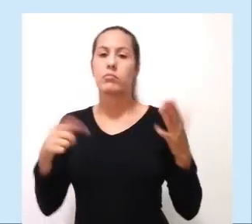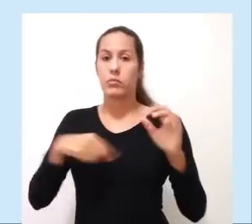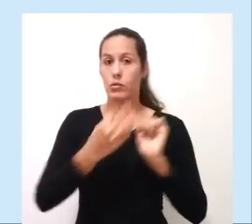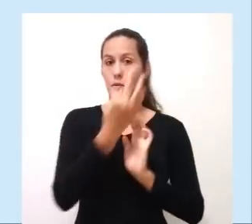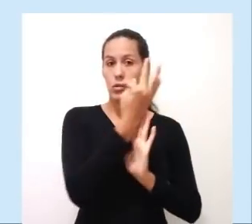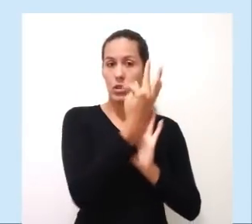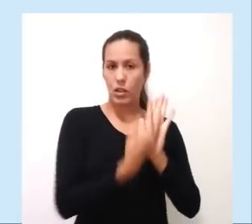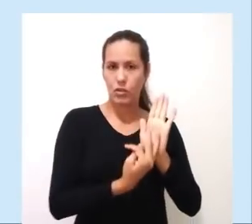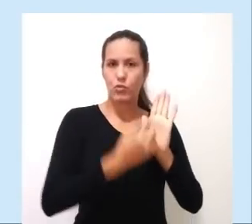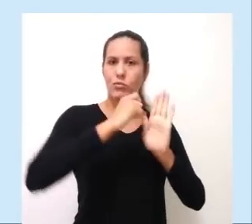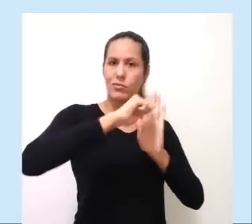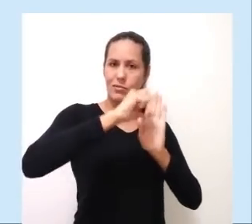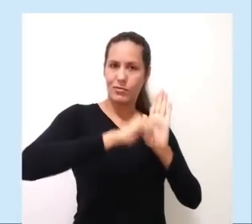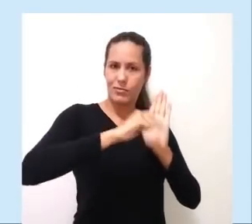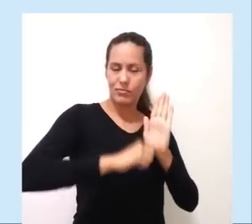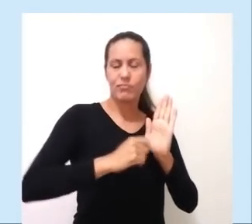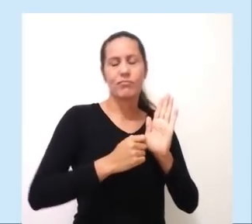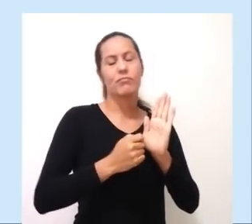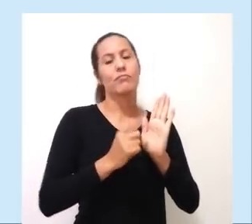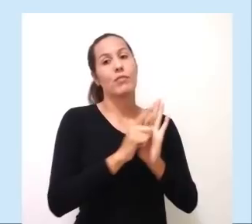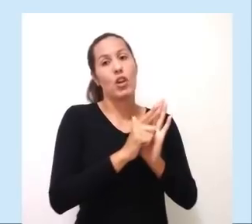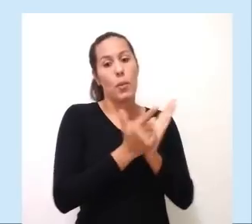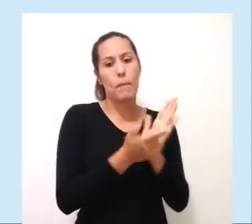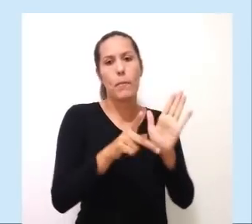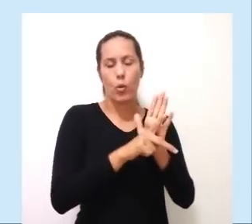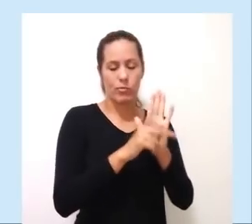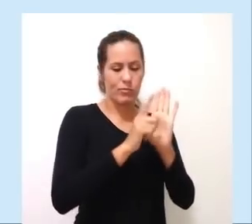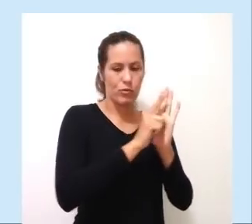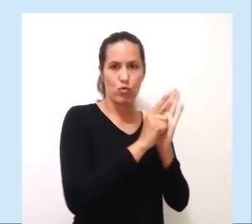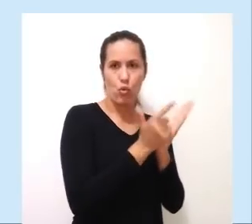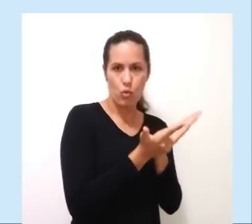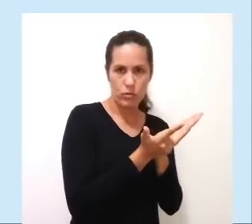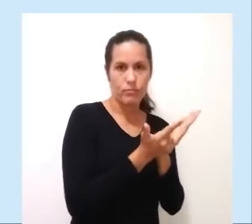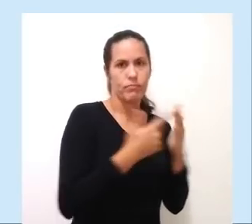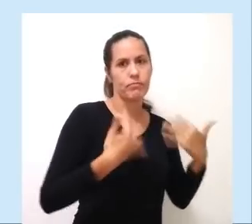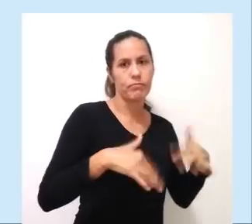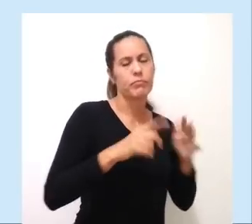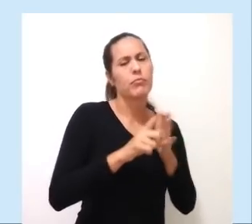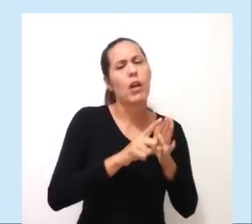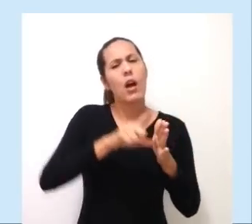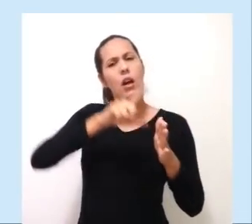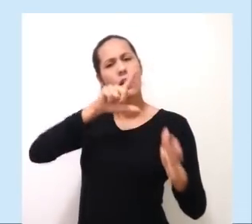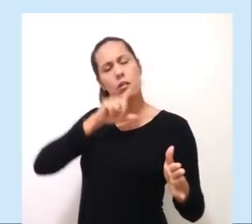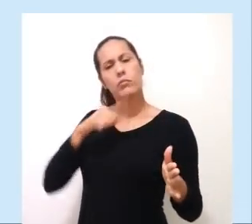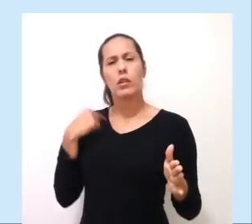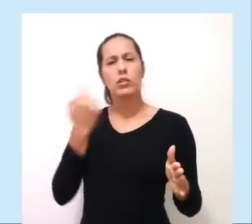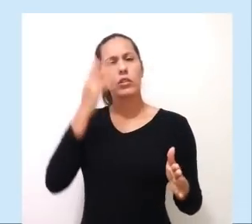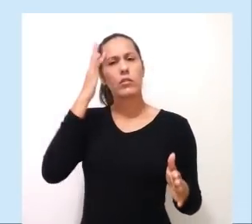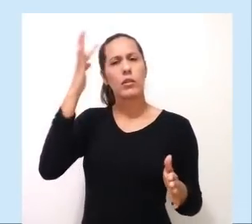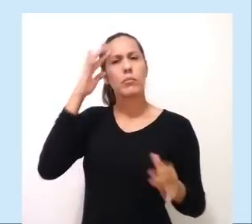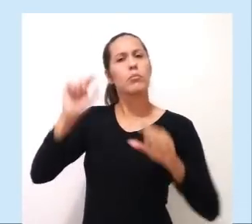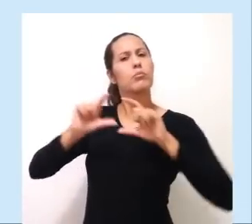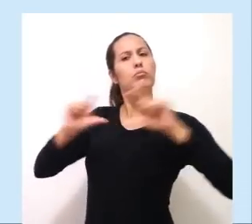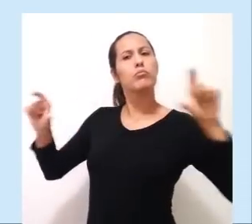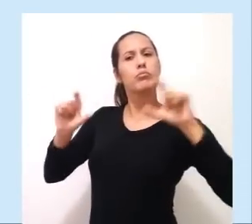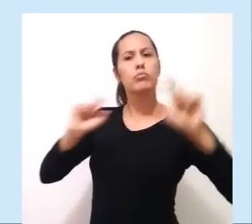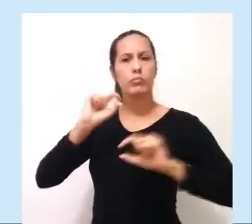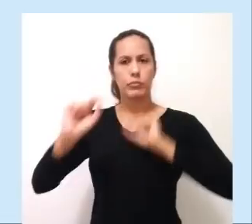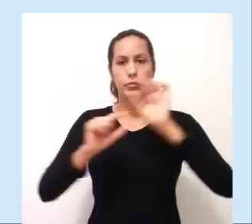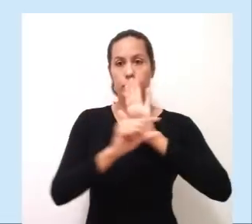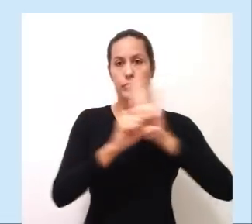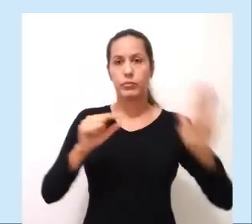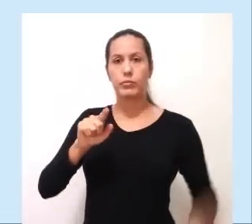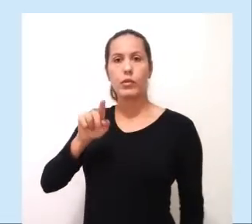notícia, o texto jornalístico. Mas antes disso, vamos pensar, vamos refletir esse